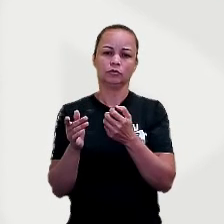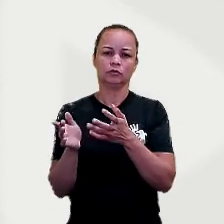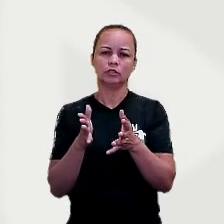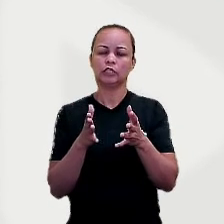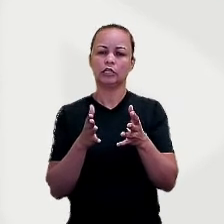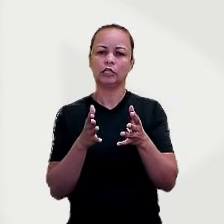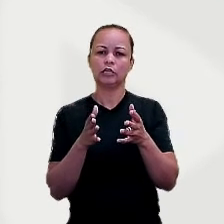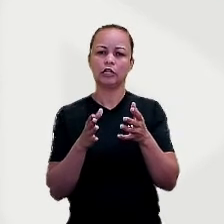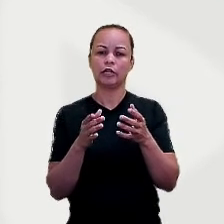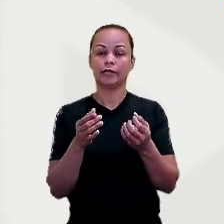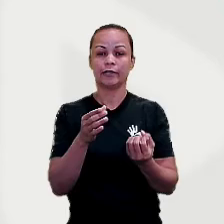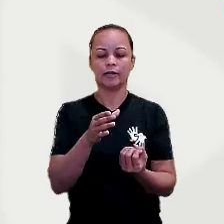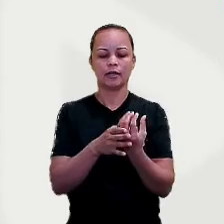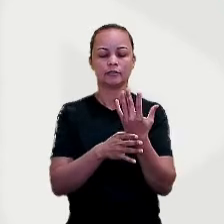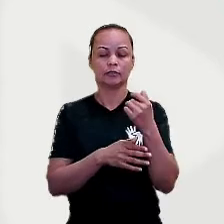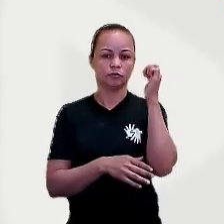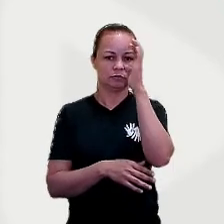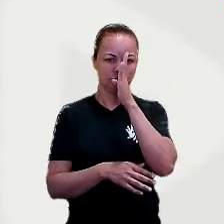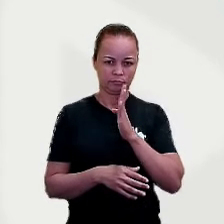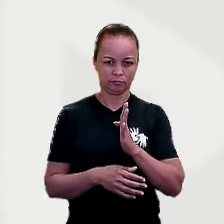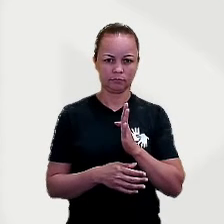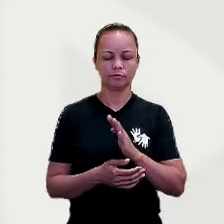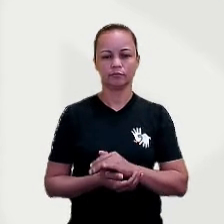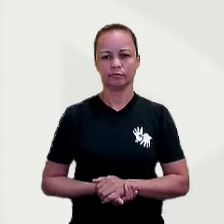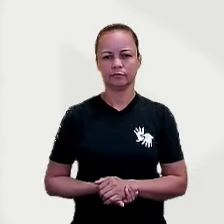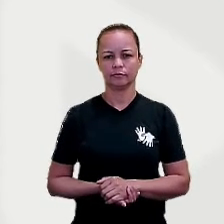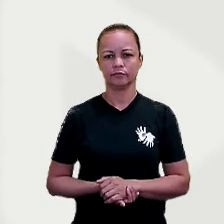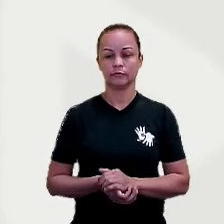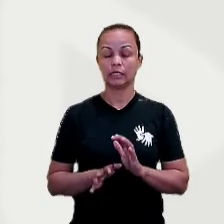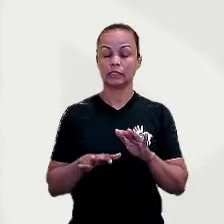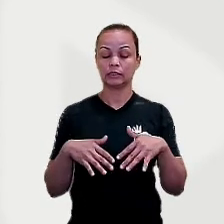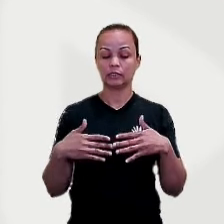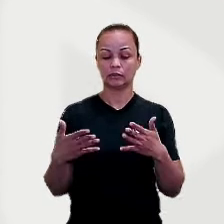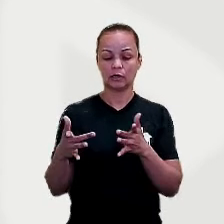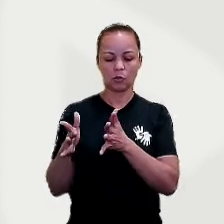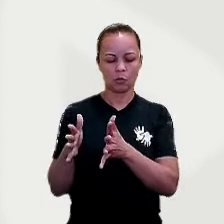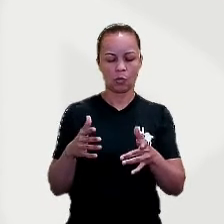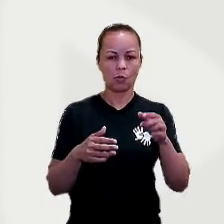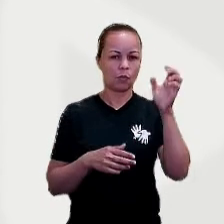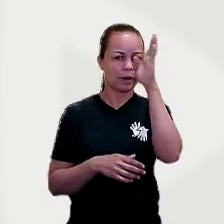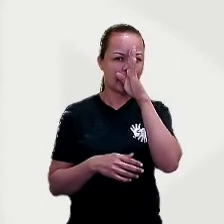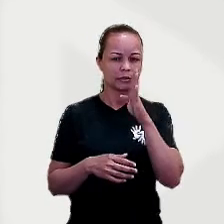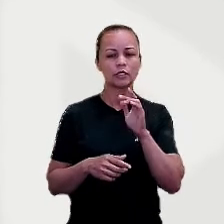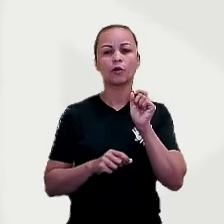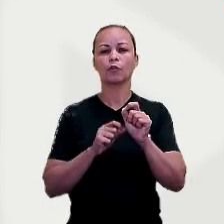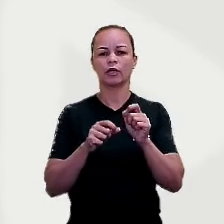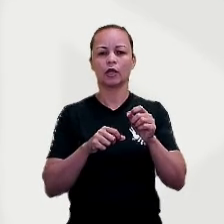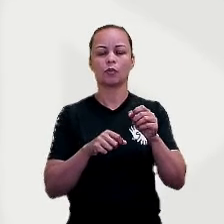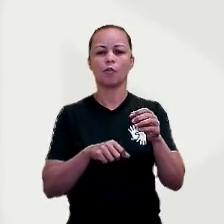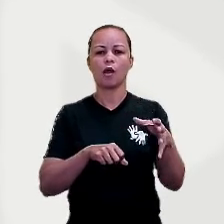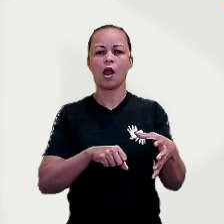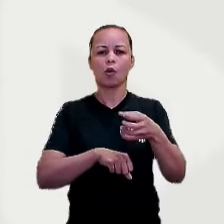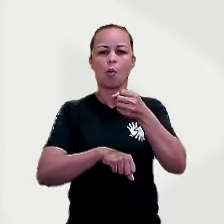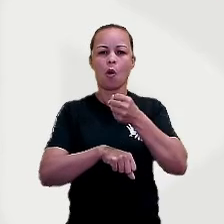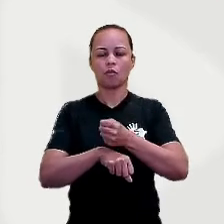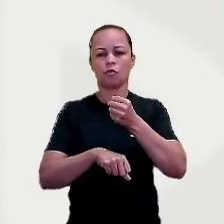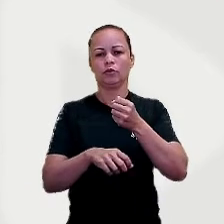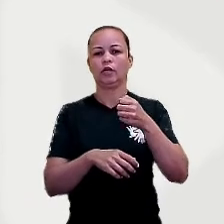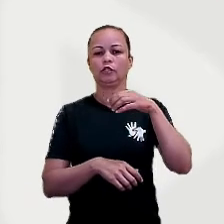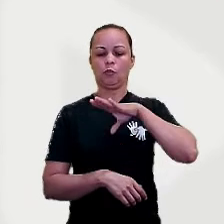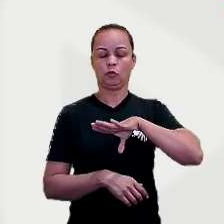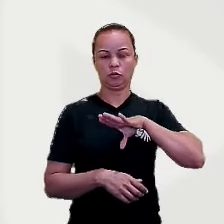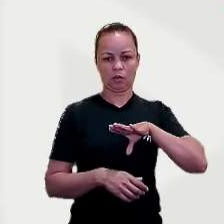de fundação do Brasil. Sim, até então o Brasil era uma colônia de Portugal. Portugal